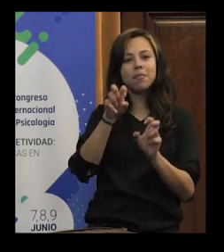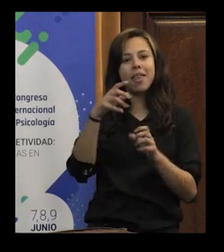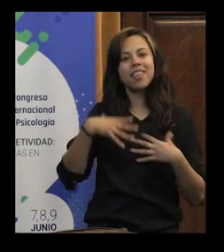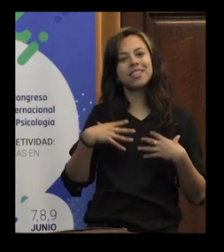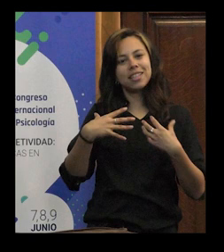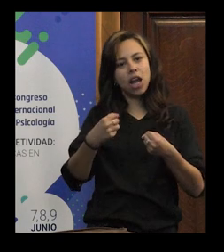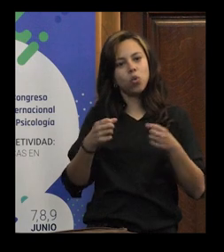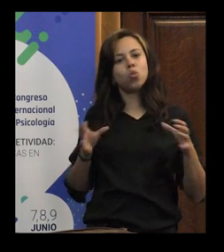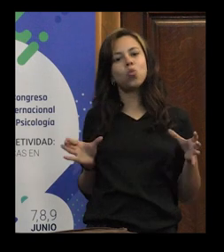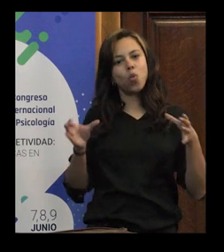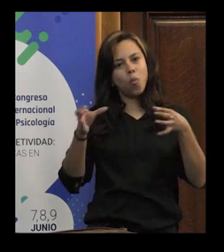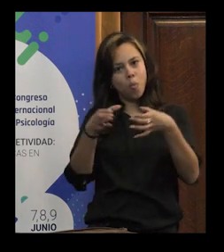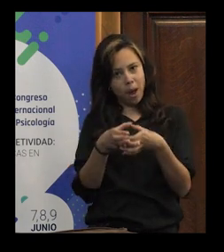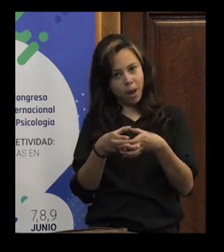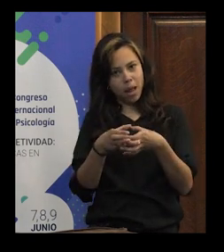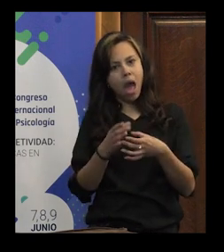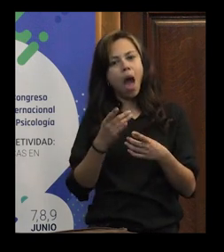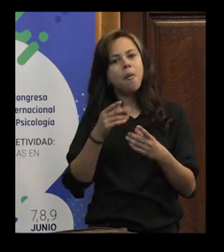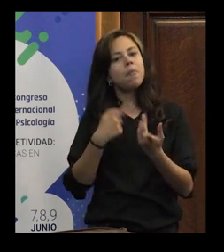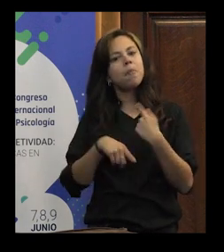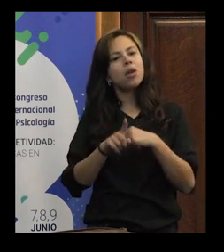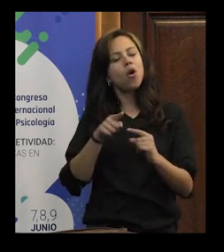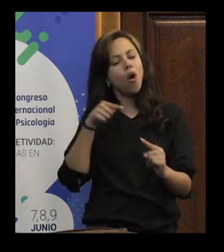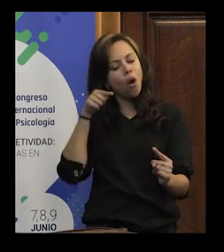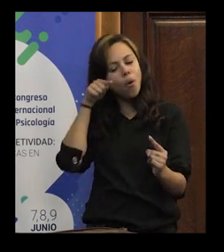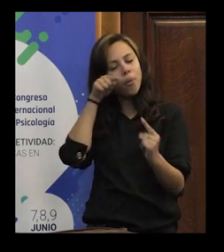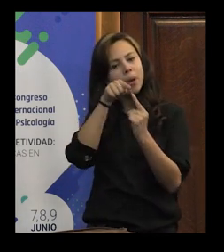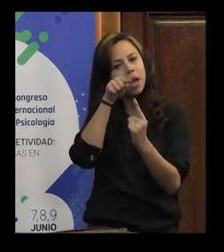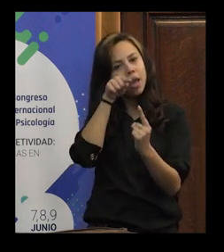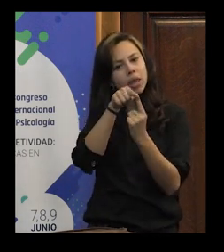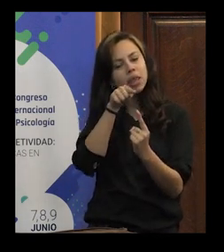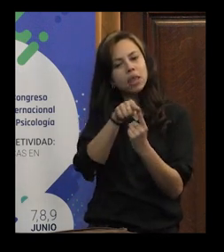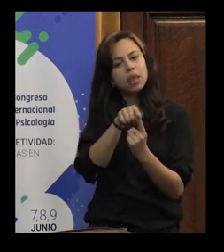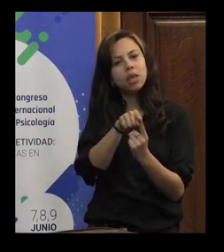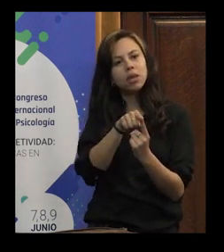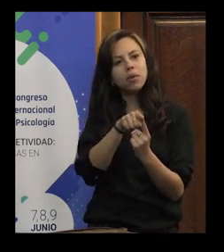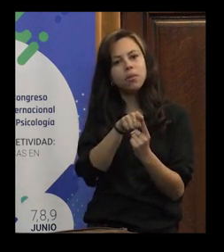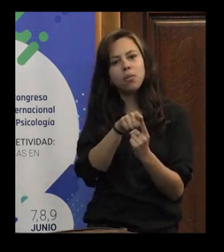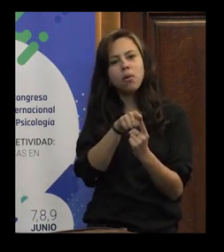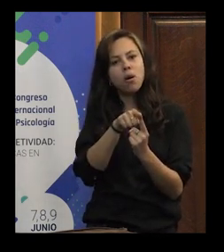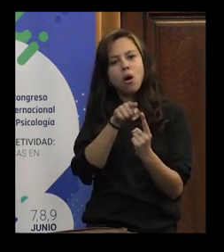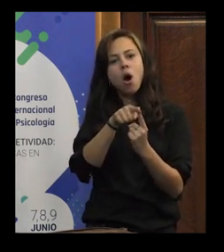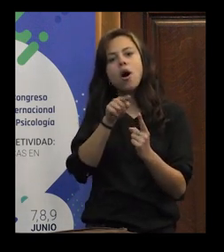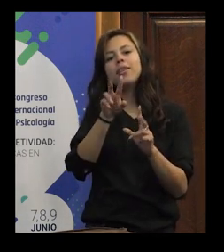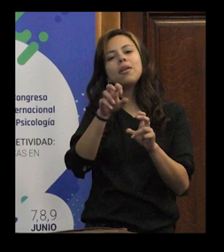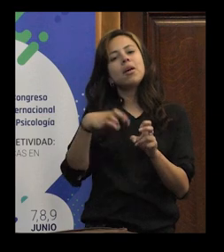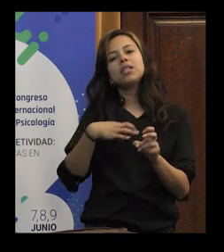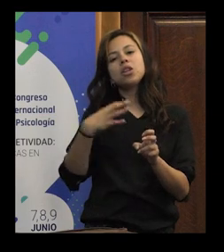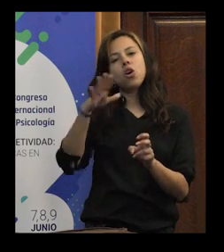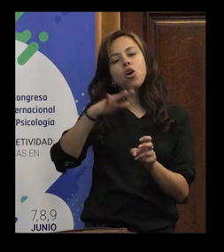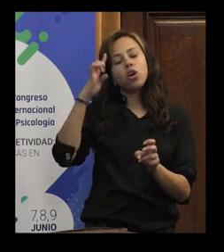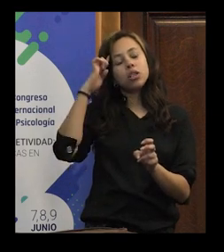coletiva, mas vinculada à postura construcionista em psicologia social.